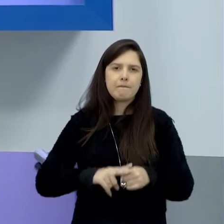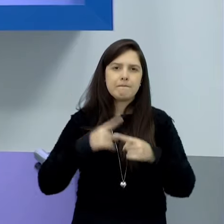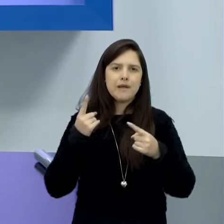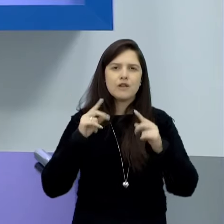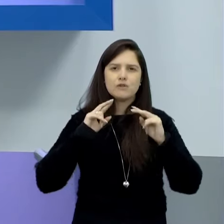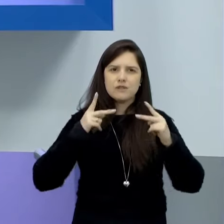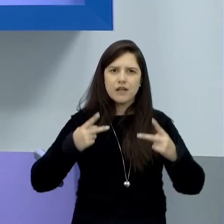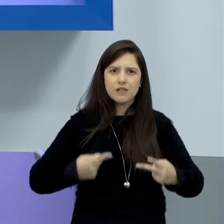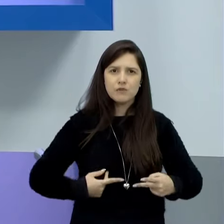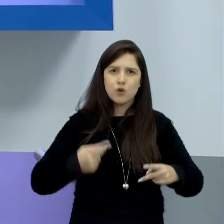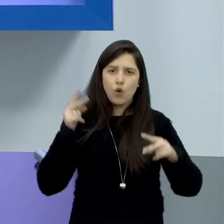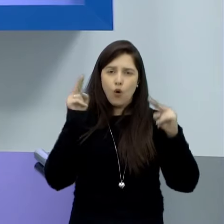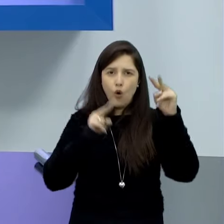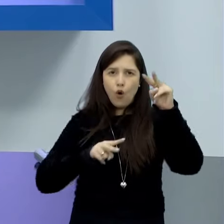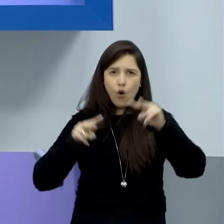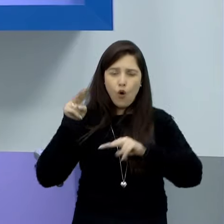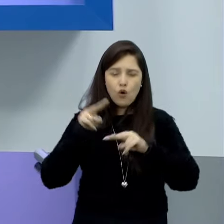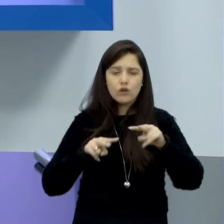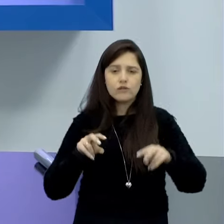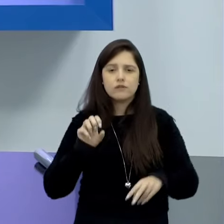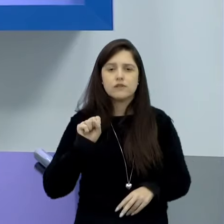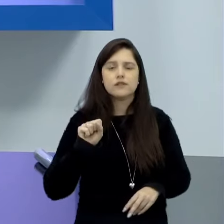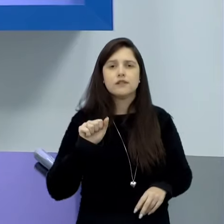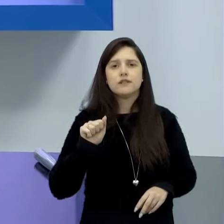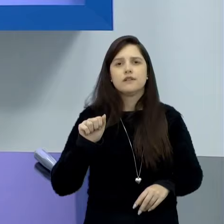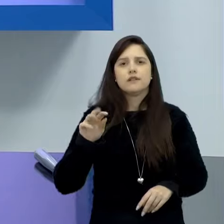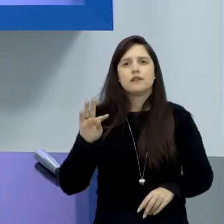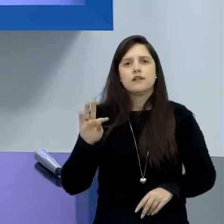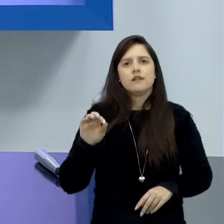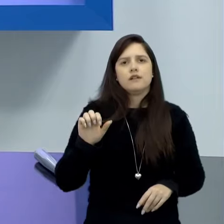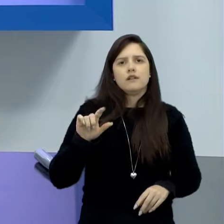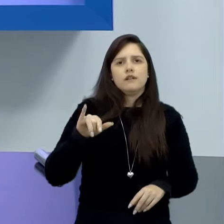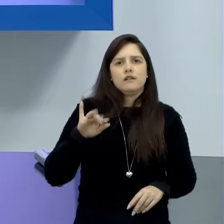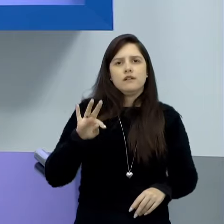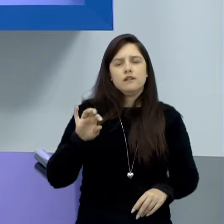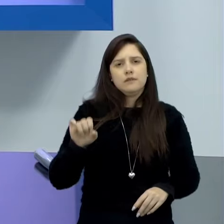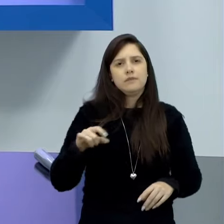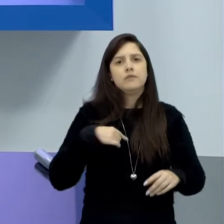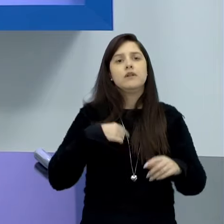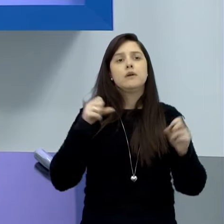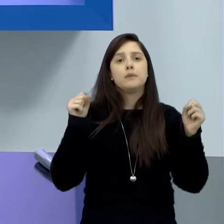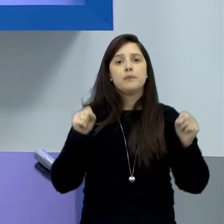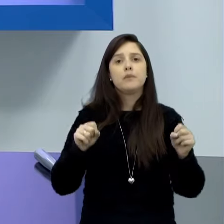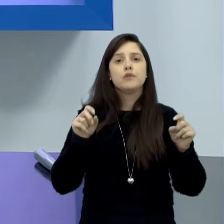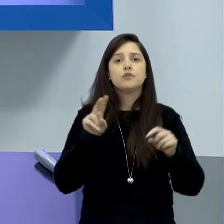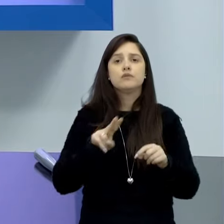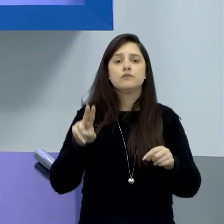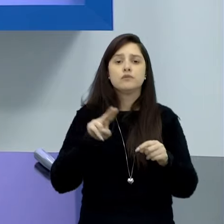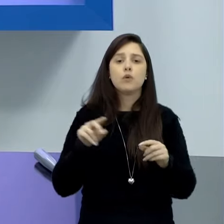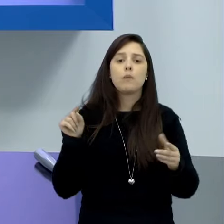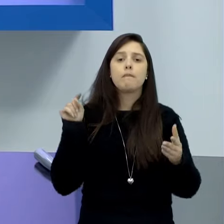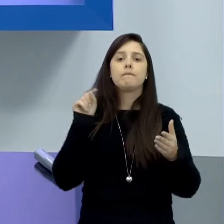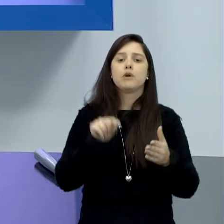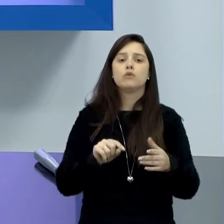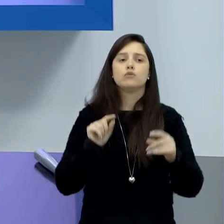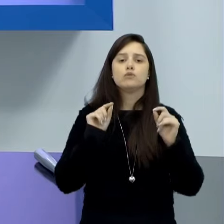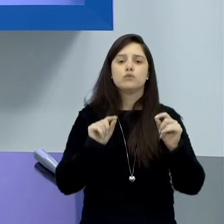humanos jogam satélites e restos de foguetes nessa região isolada. E agora, isso é um ponto,